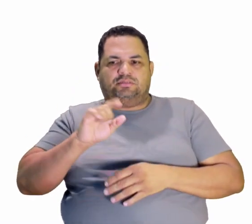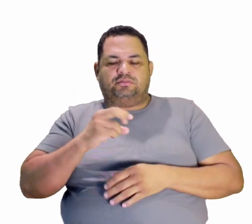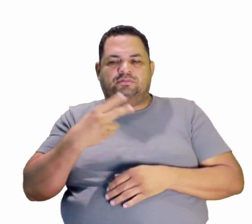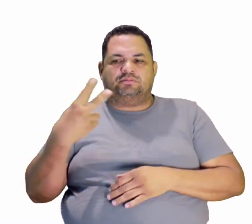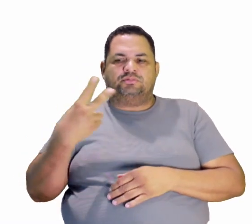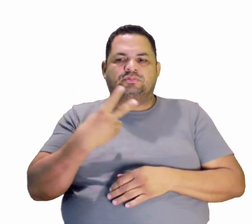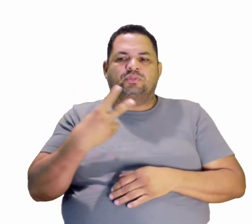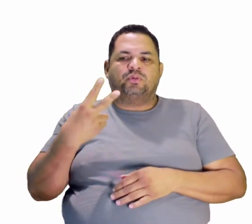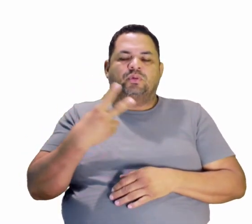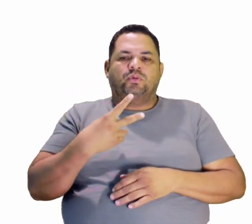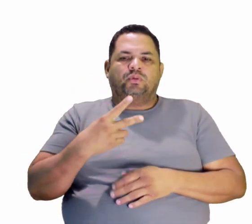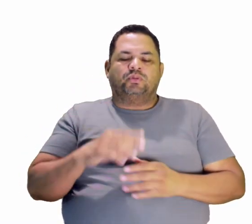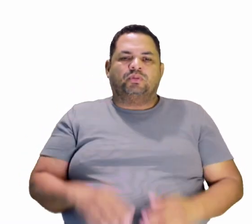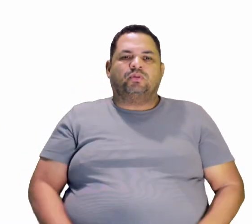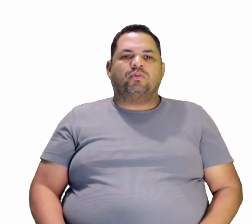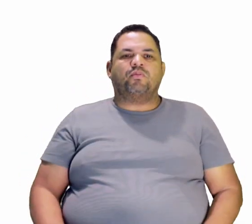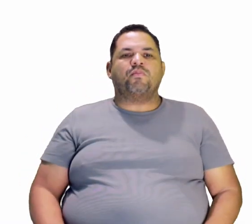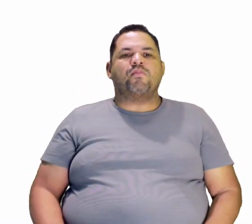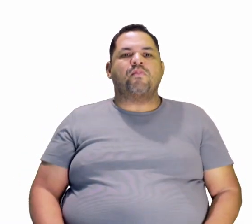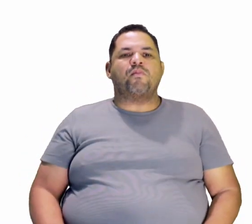segundo grau. Ok?